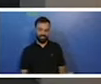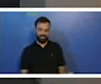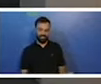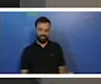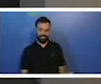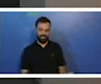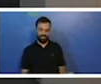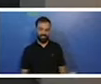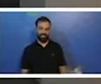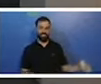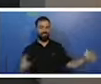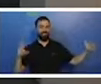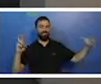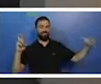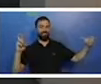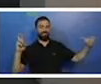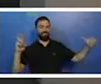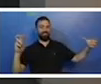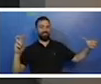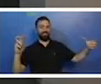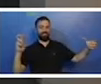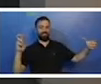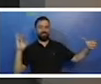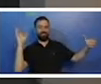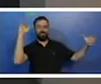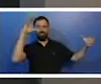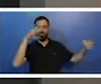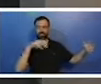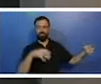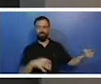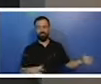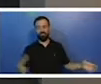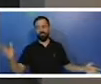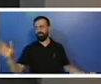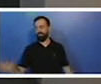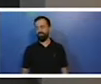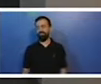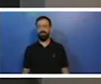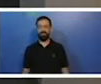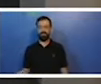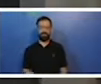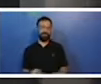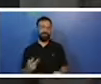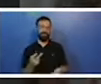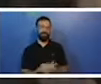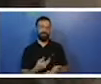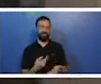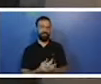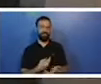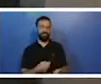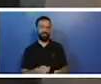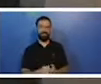um ah ah não também